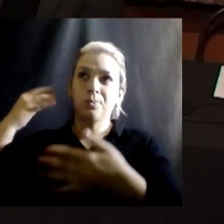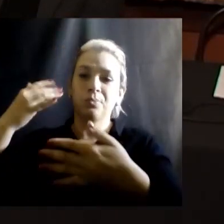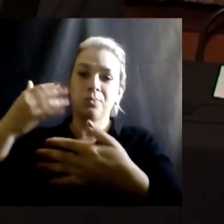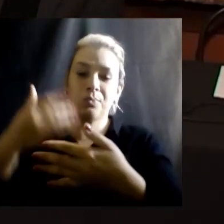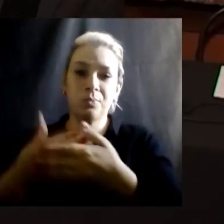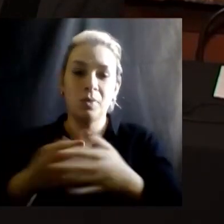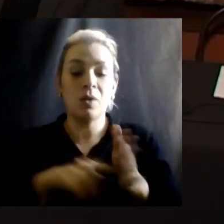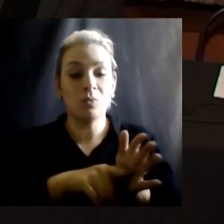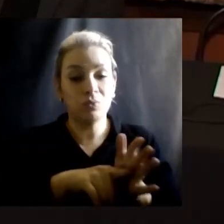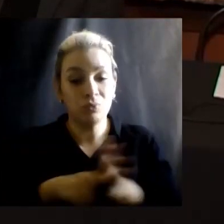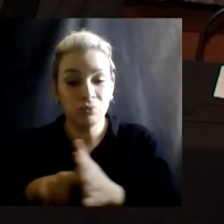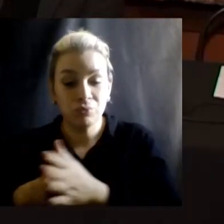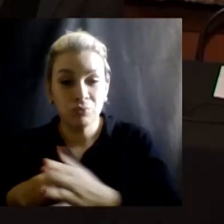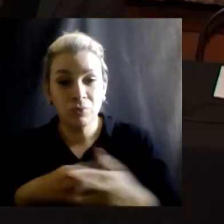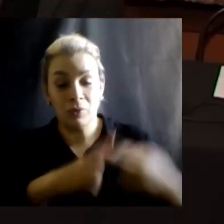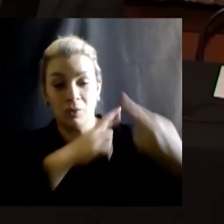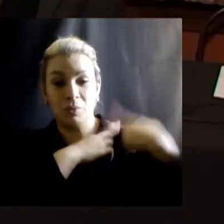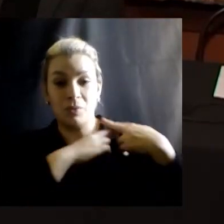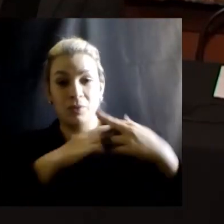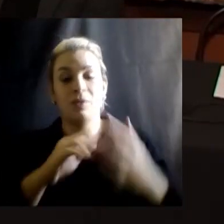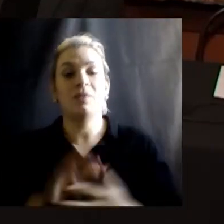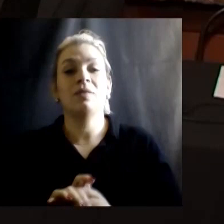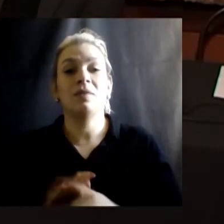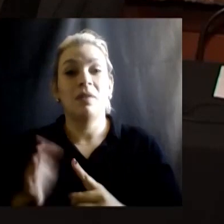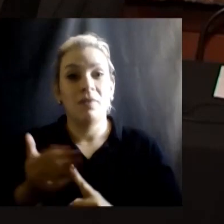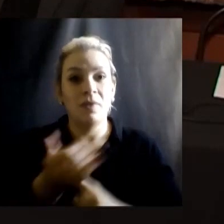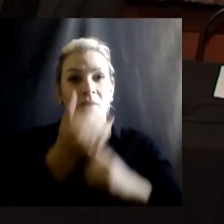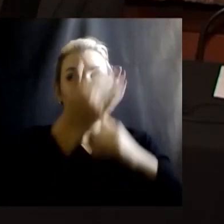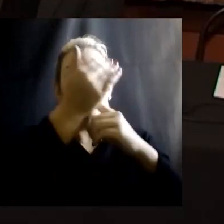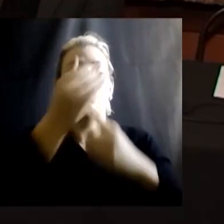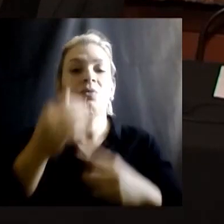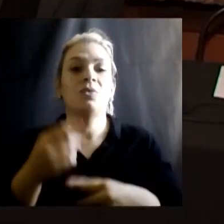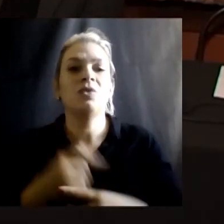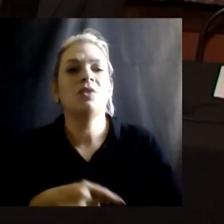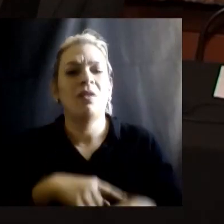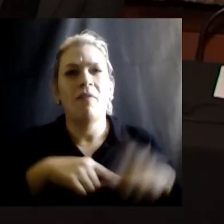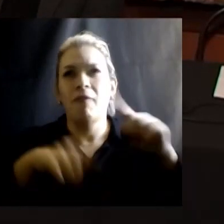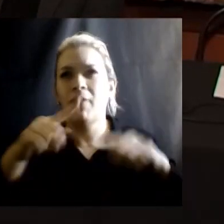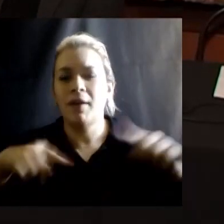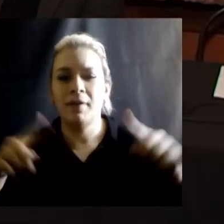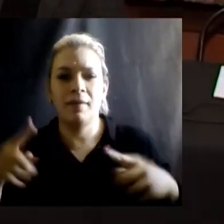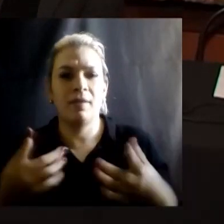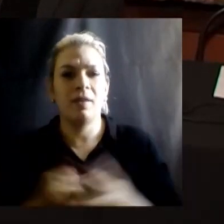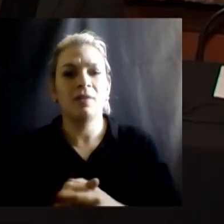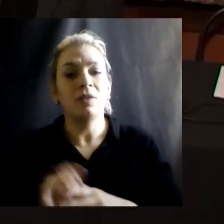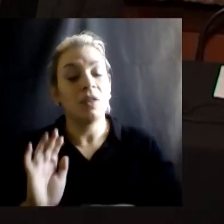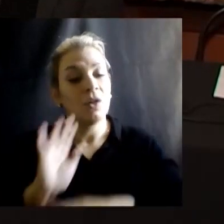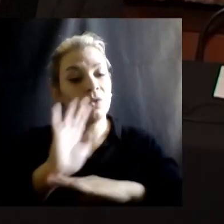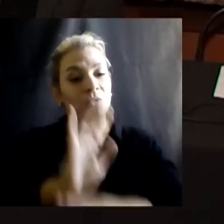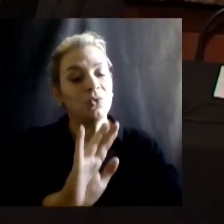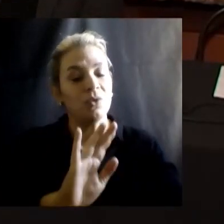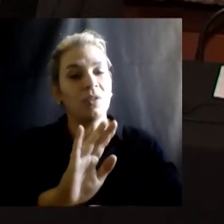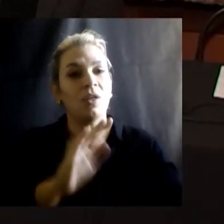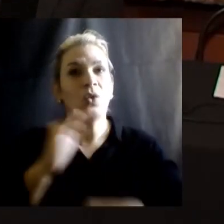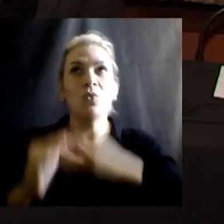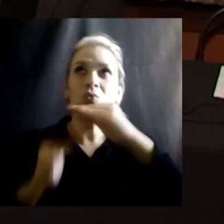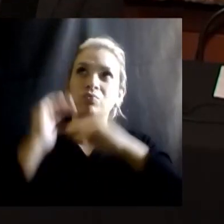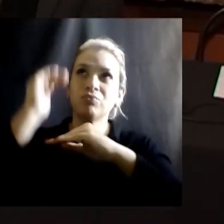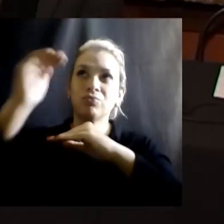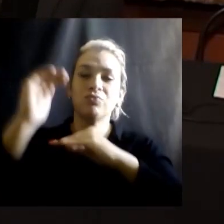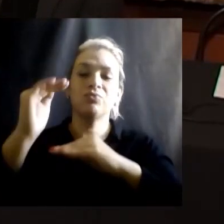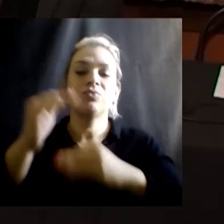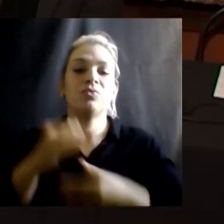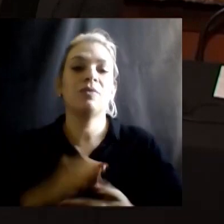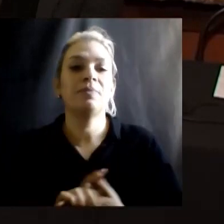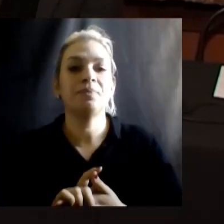tecnologias e variedades que contribuíram decisivamente para o avanço da agricultura brasileira e para a posição de liderança que o